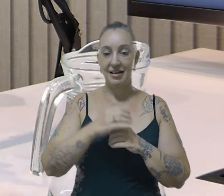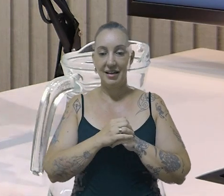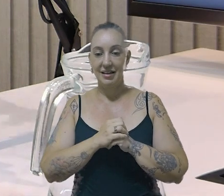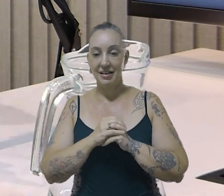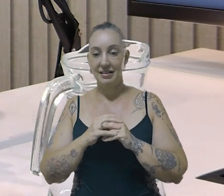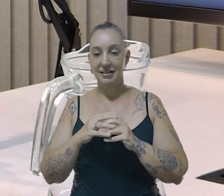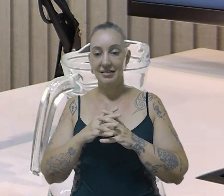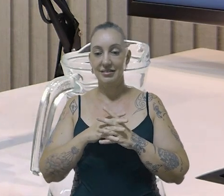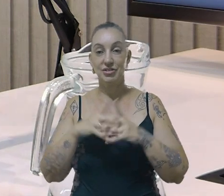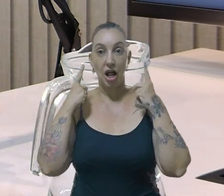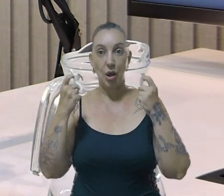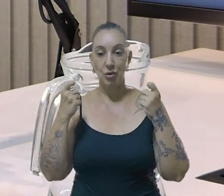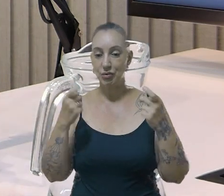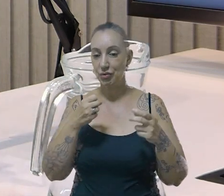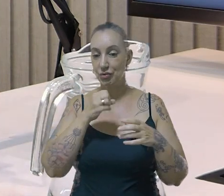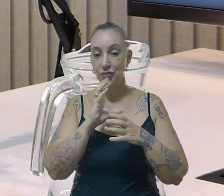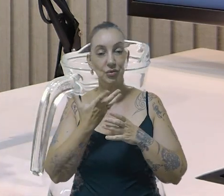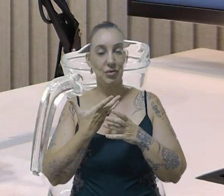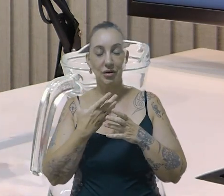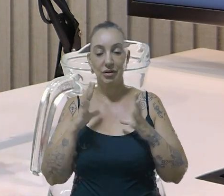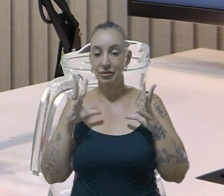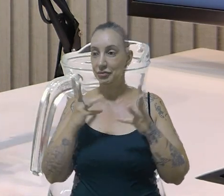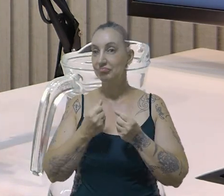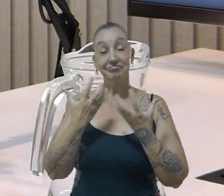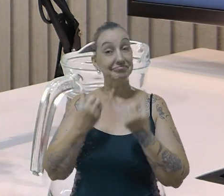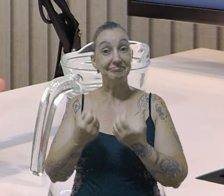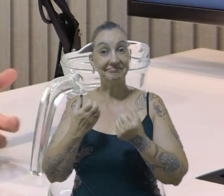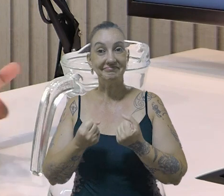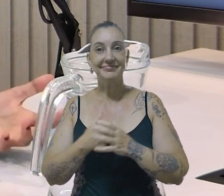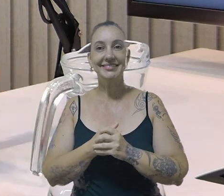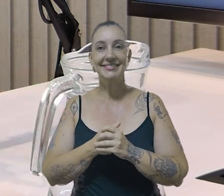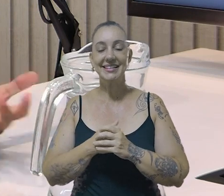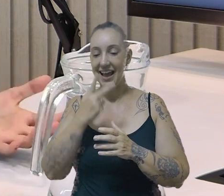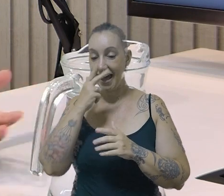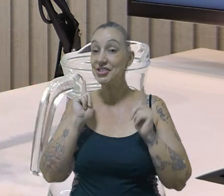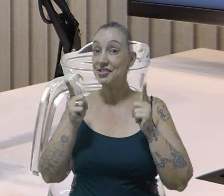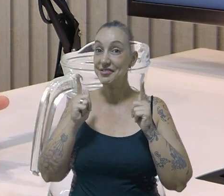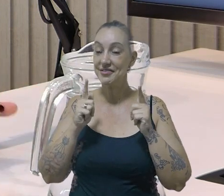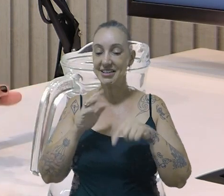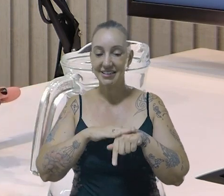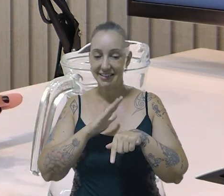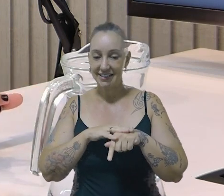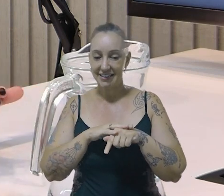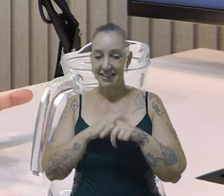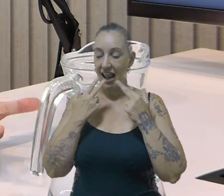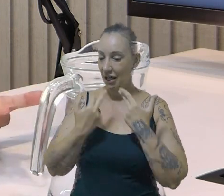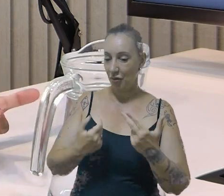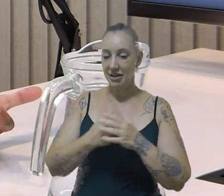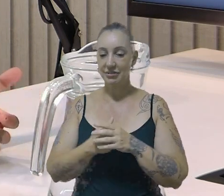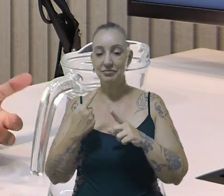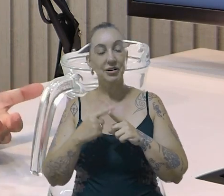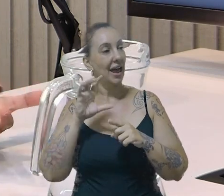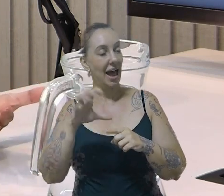luz já é som já é tudo e elas super abraçaram assim então acho que eu diverti muito com essa coisa da da linguagem que era isso